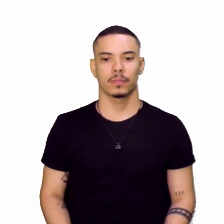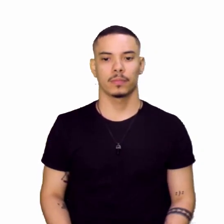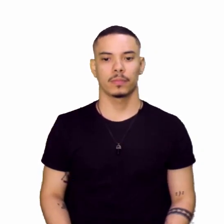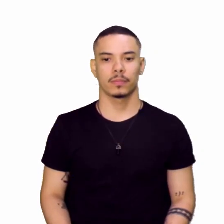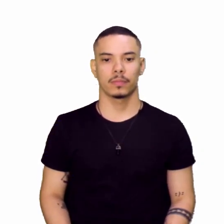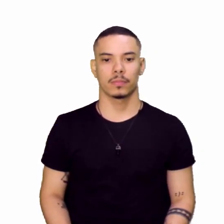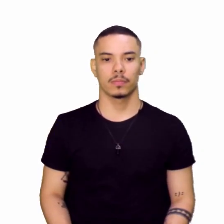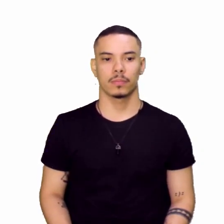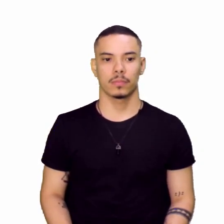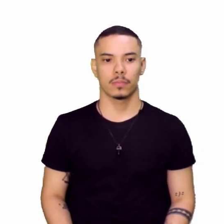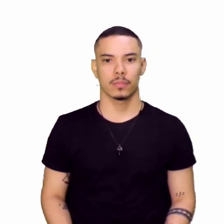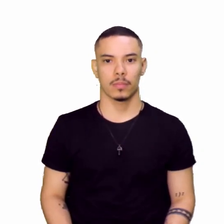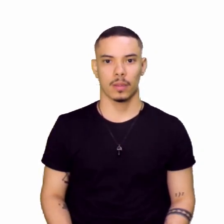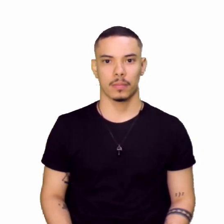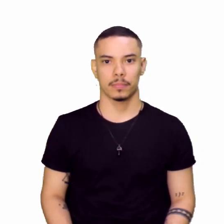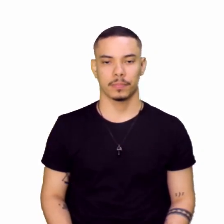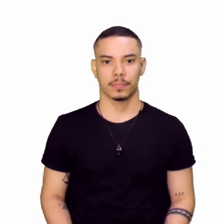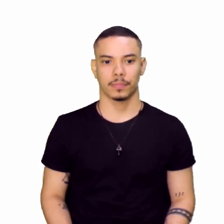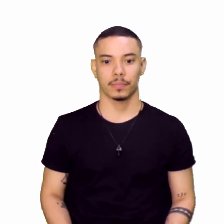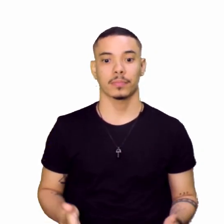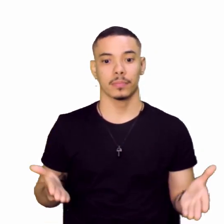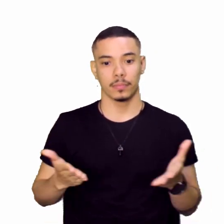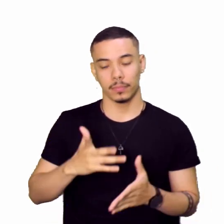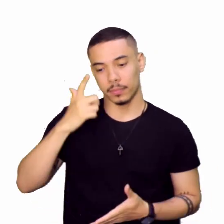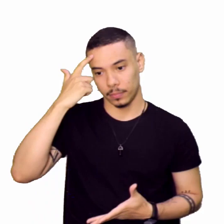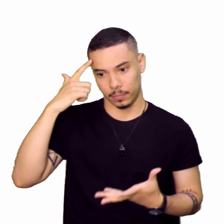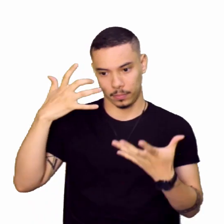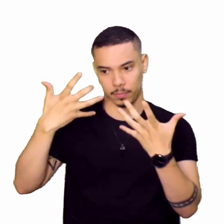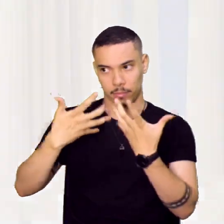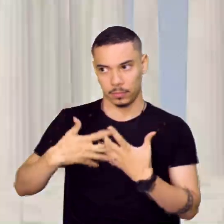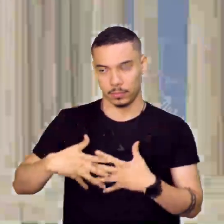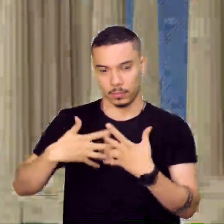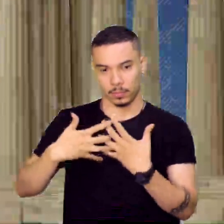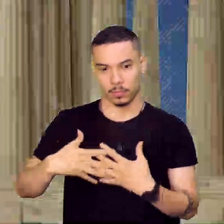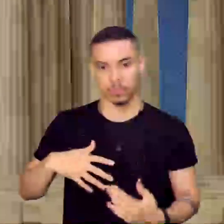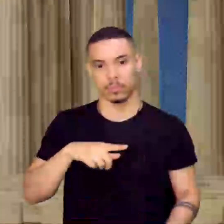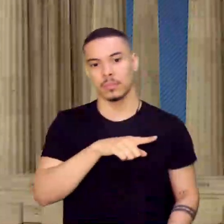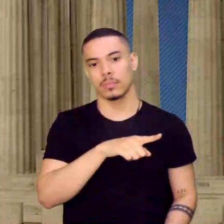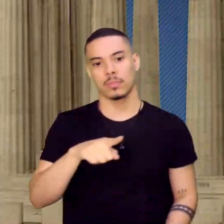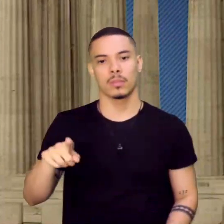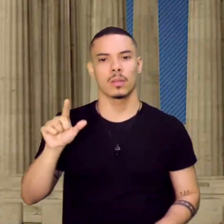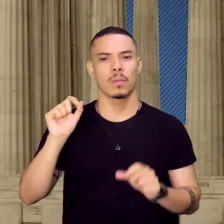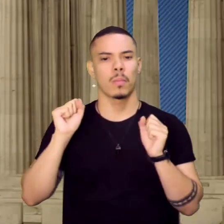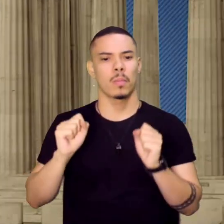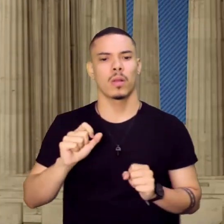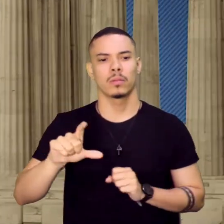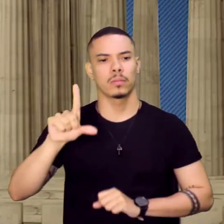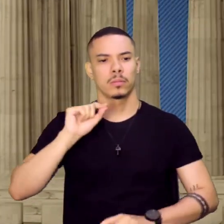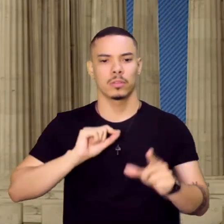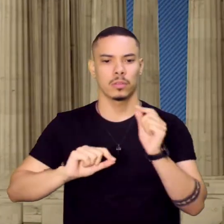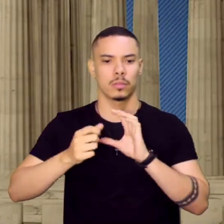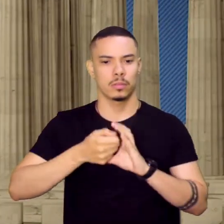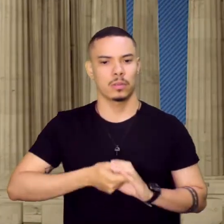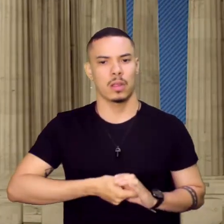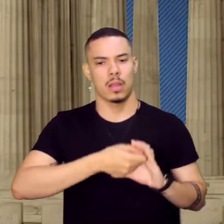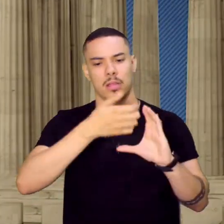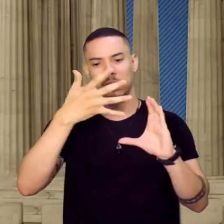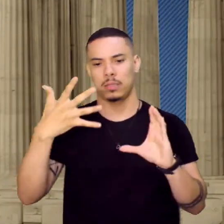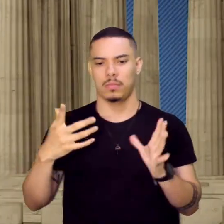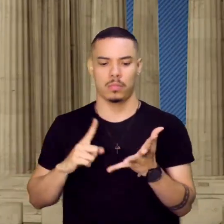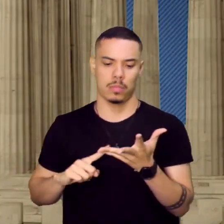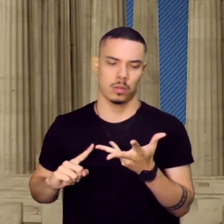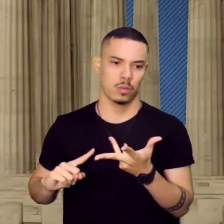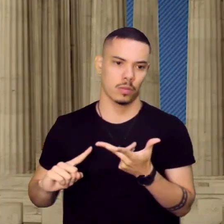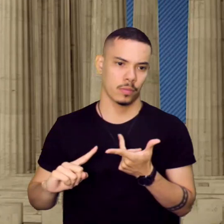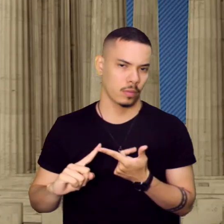vamos refletir agora aí gente vocês podem pegar vários aspectos OK aí ó Professor